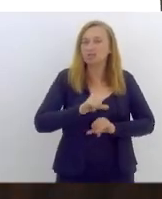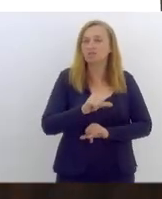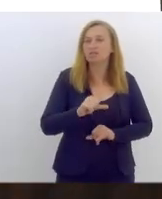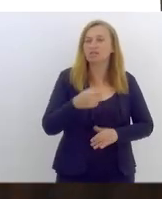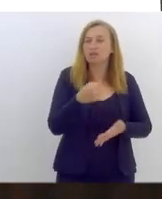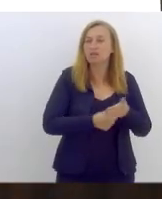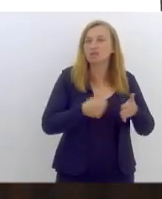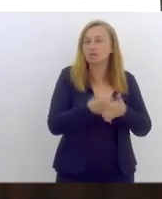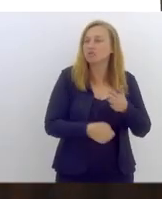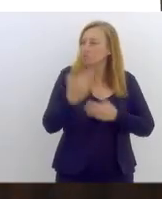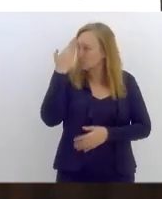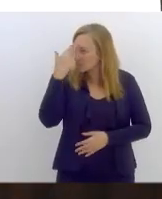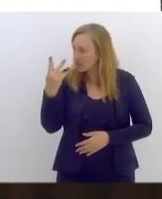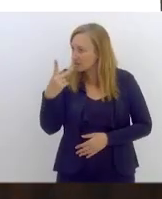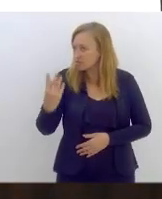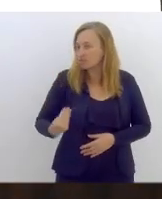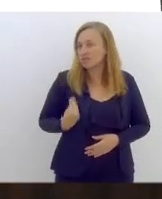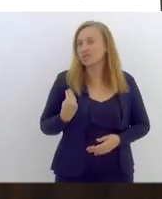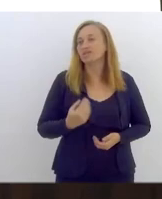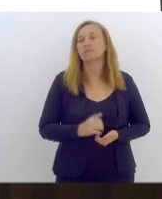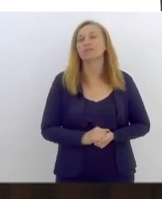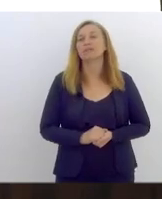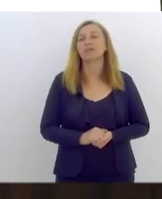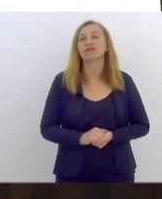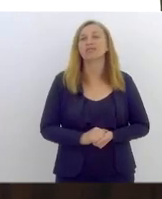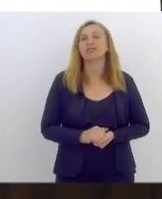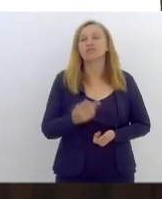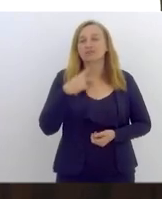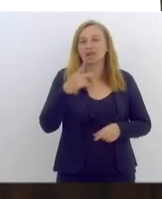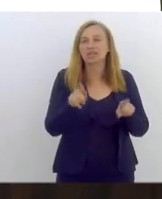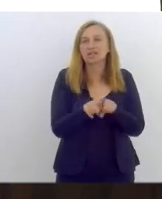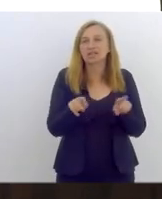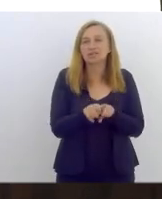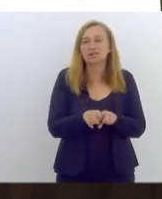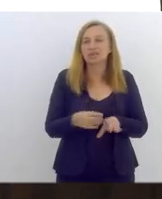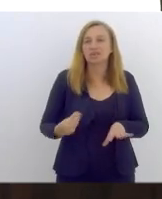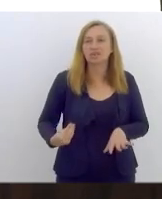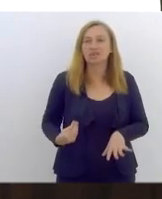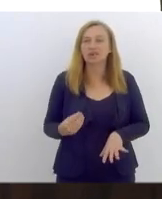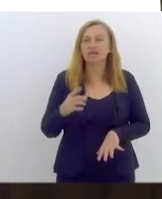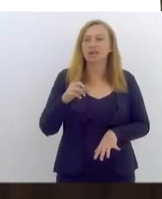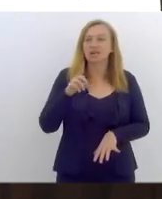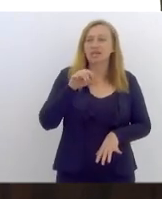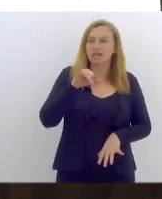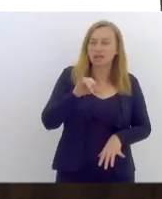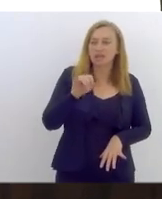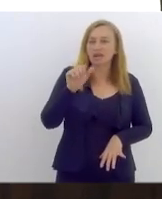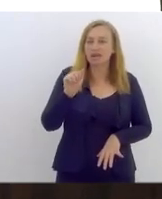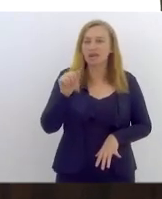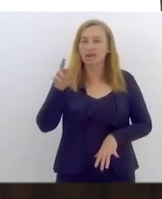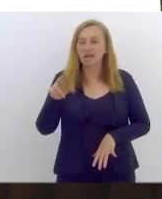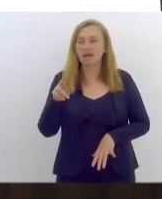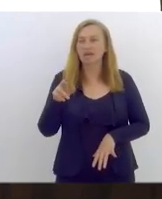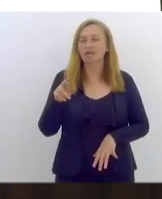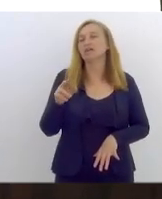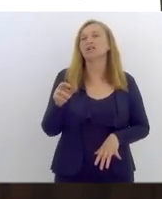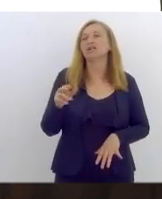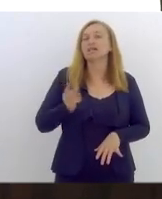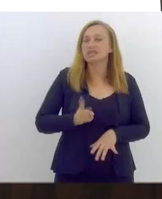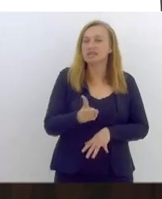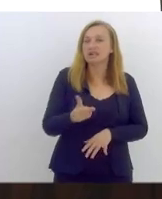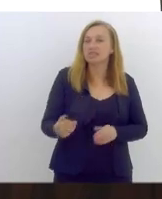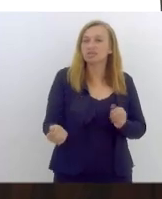Muito obrigada pela sua presença. E falar também da presença da Iá Dolores Lima, muito obrigada, que está sempre